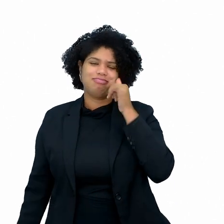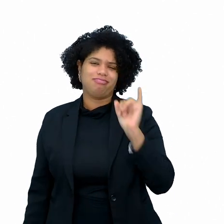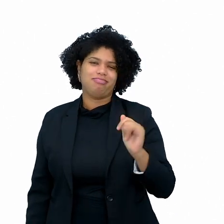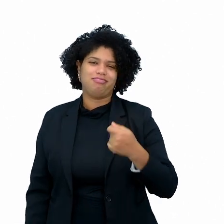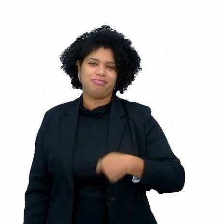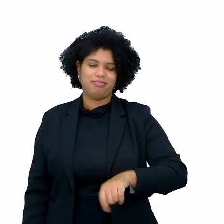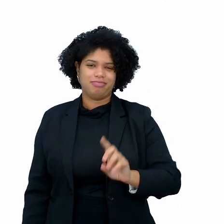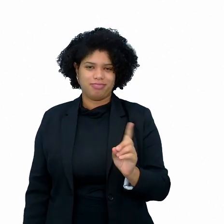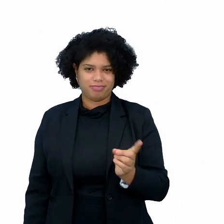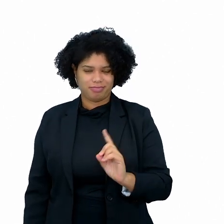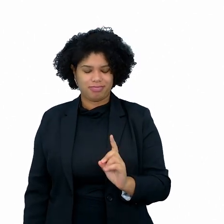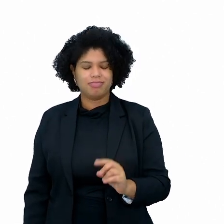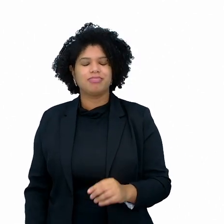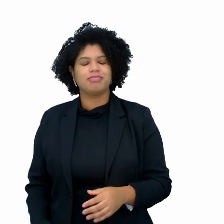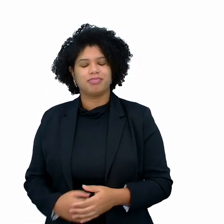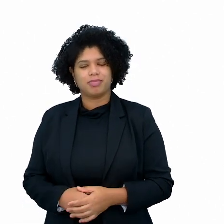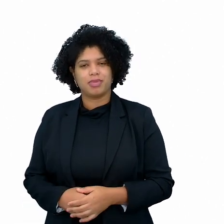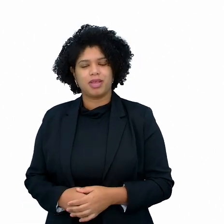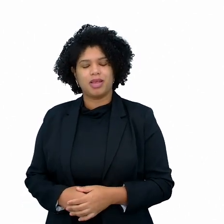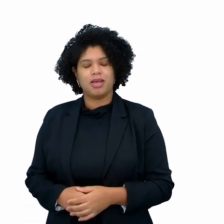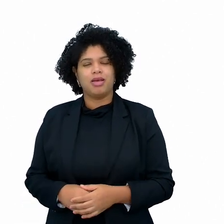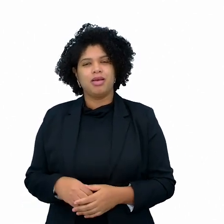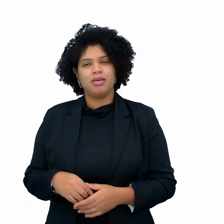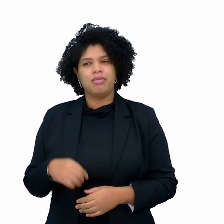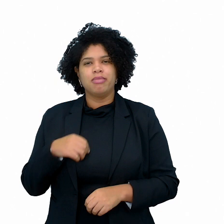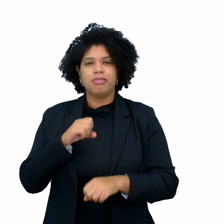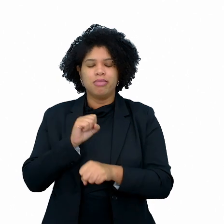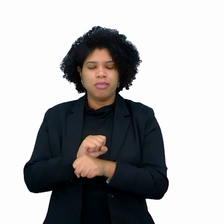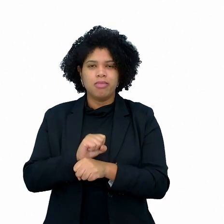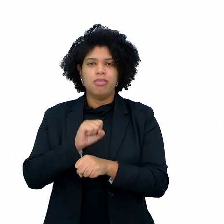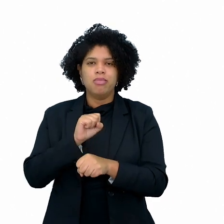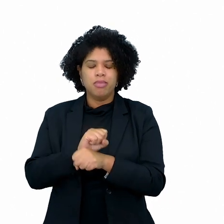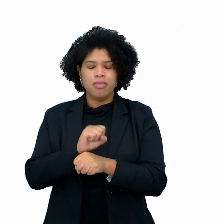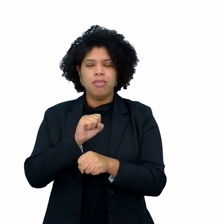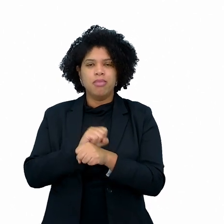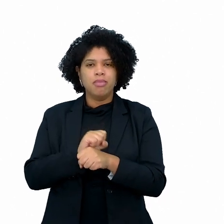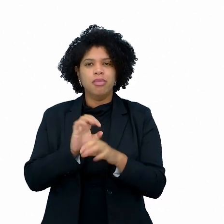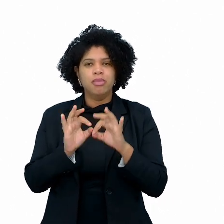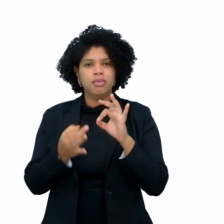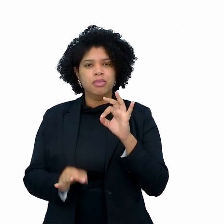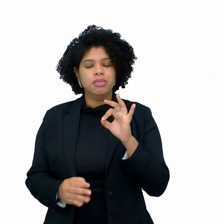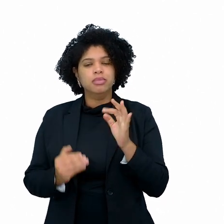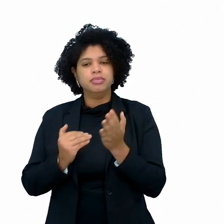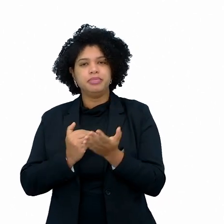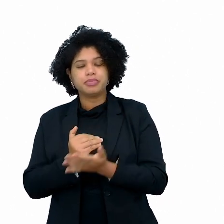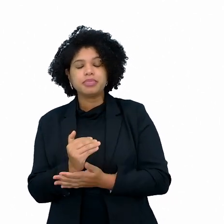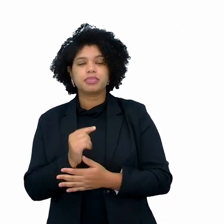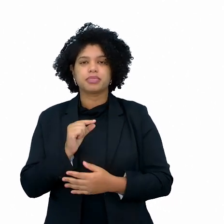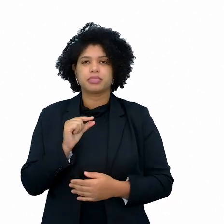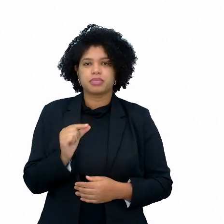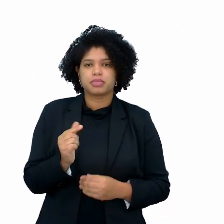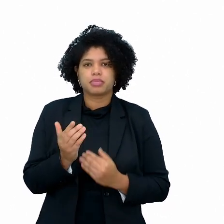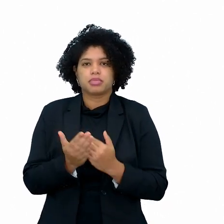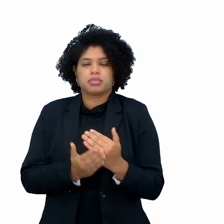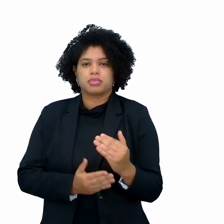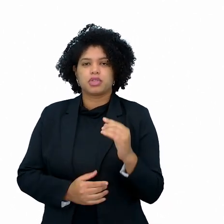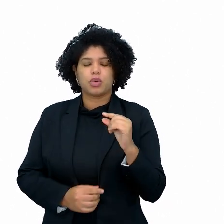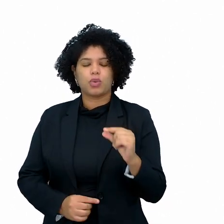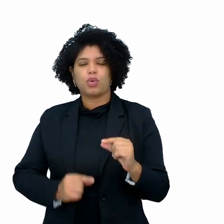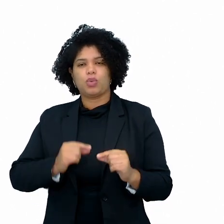isso, não é um tempo que você vai parar uma tarde e ficar o tempo todo. Você começa a fazer isso e